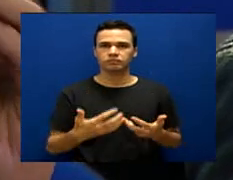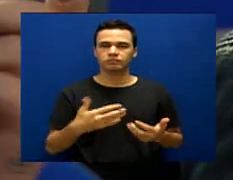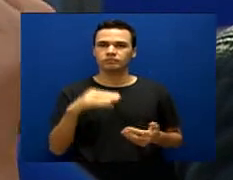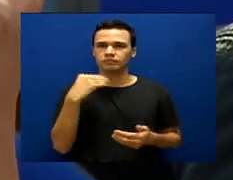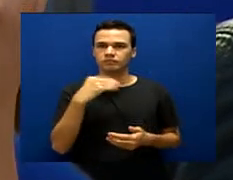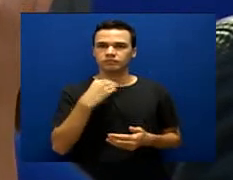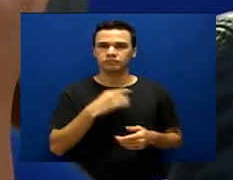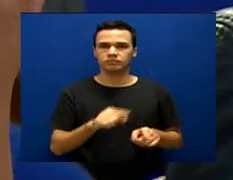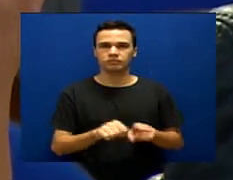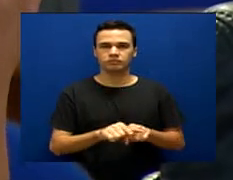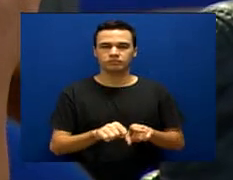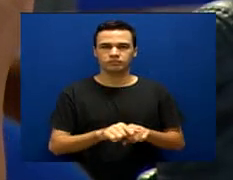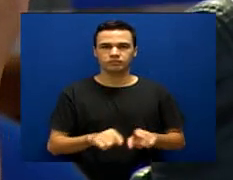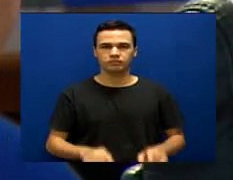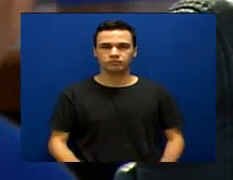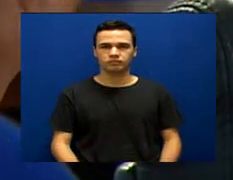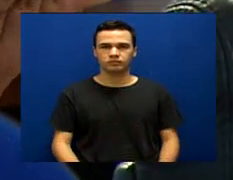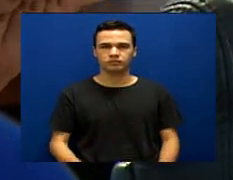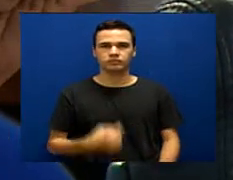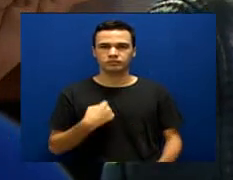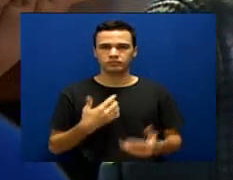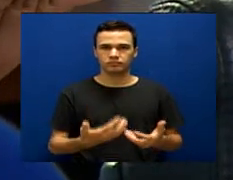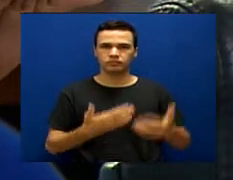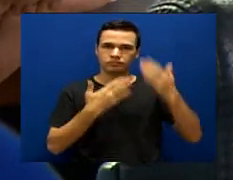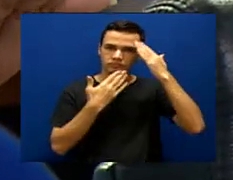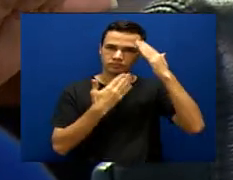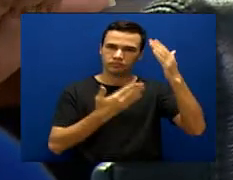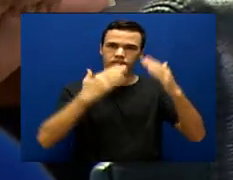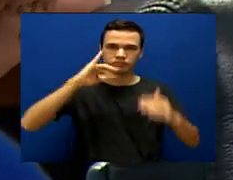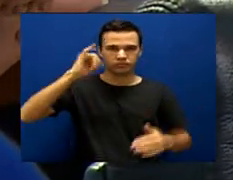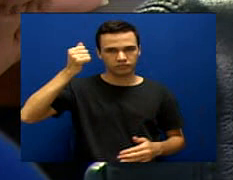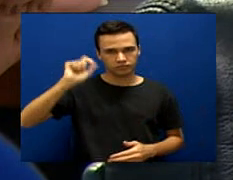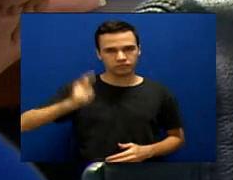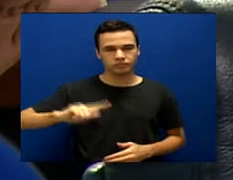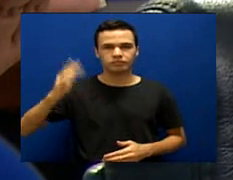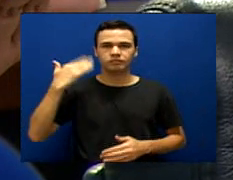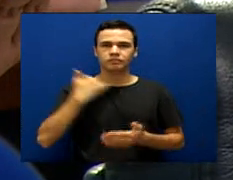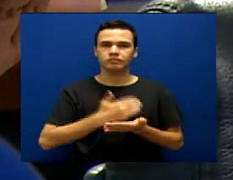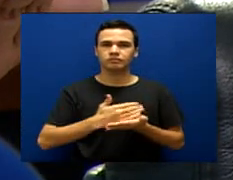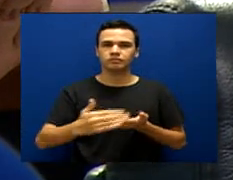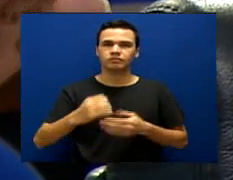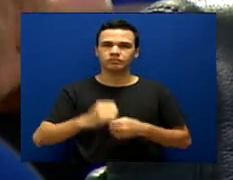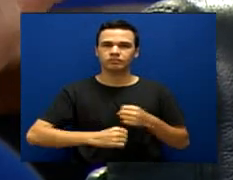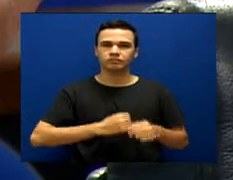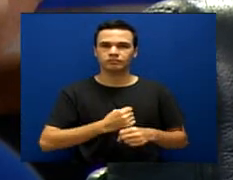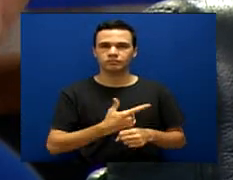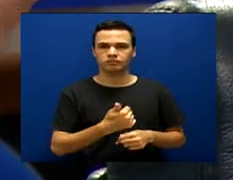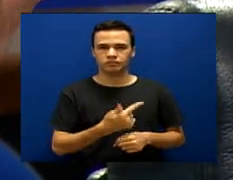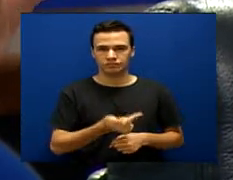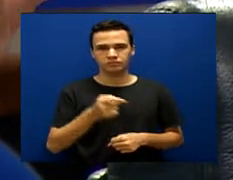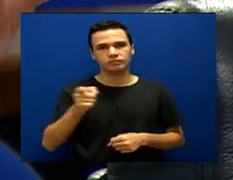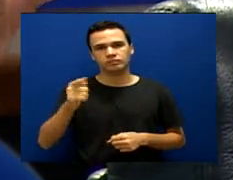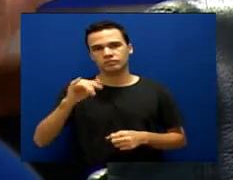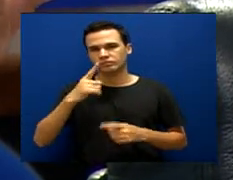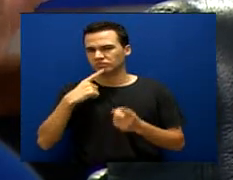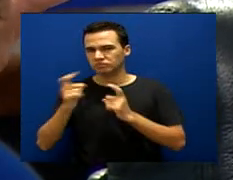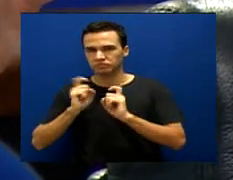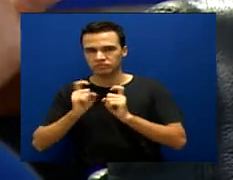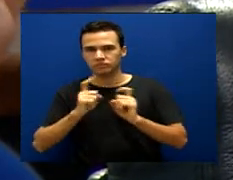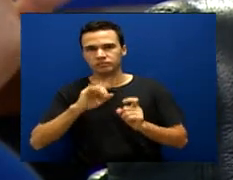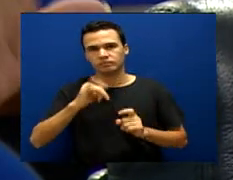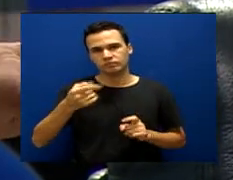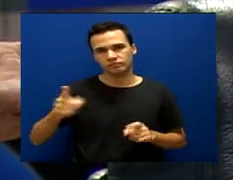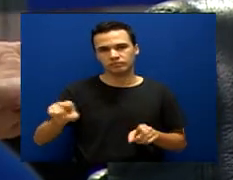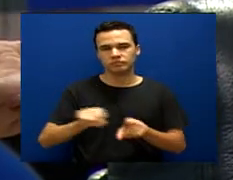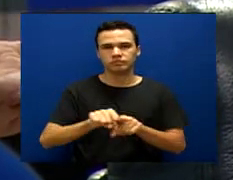aqui também. Eu queria agradecer ao Gessé, porque desde o começo do ano a gente está tendo várias reuniões, ao João também que está participando,